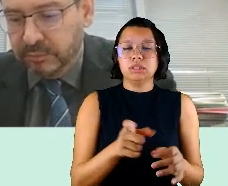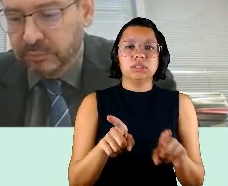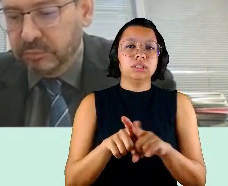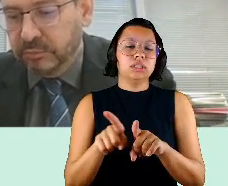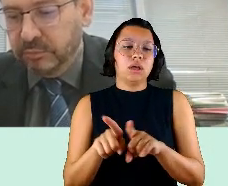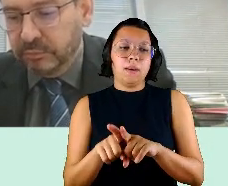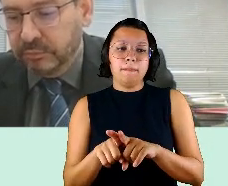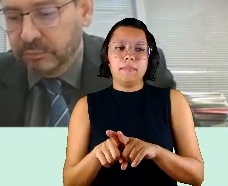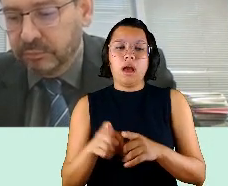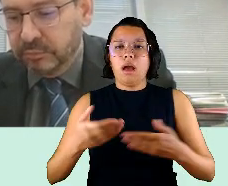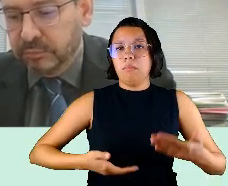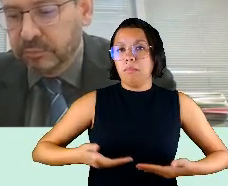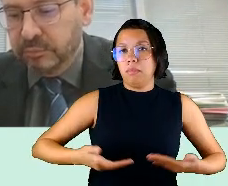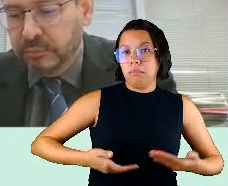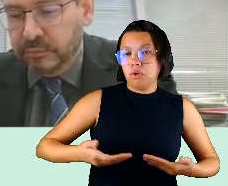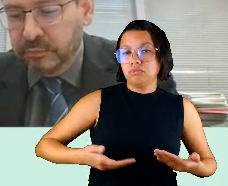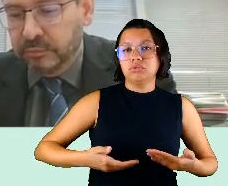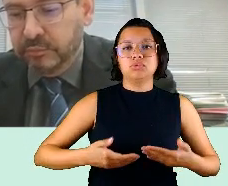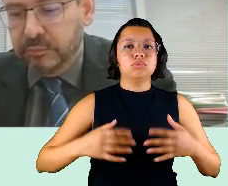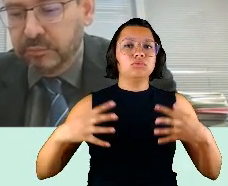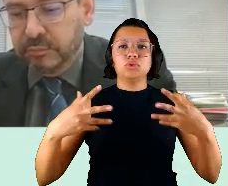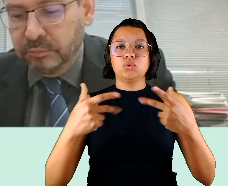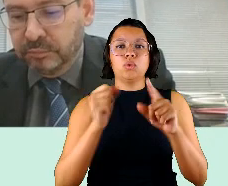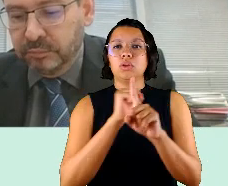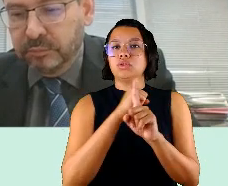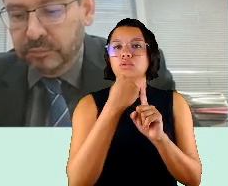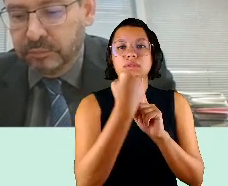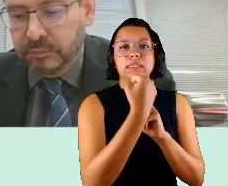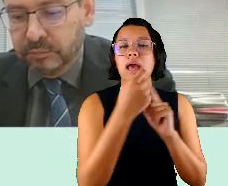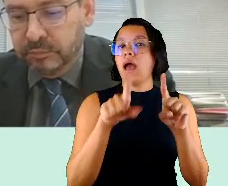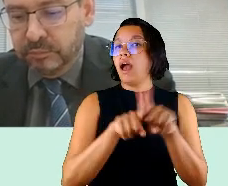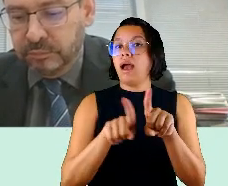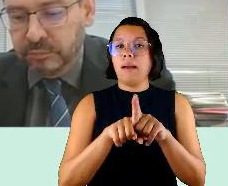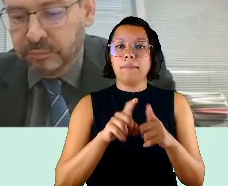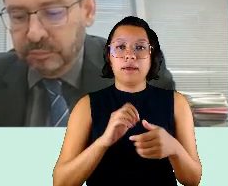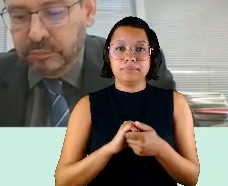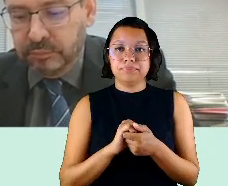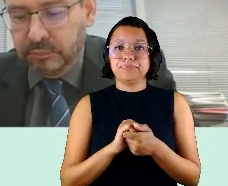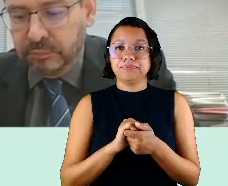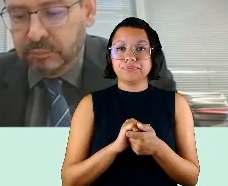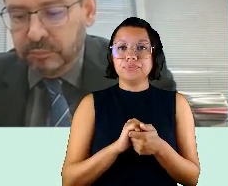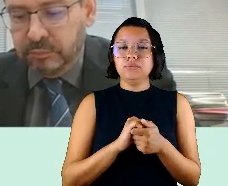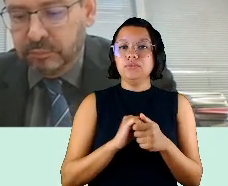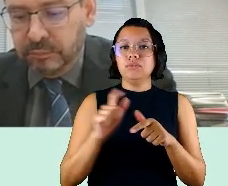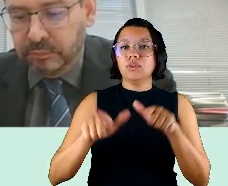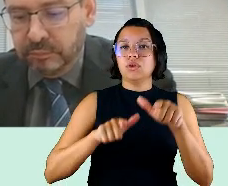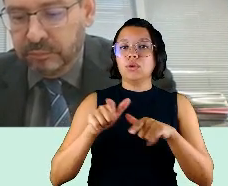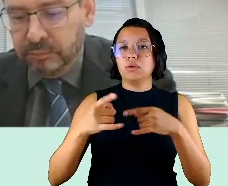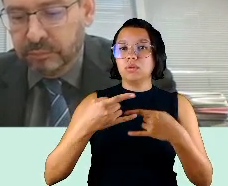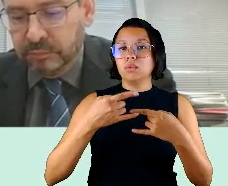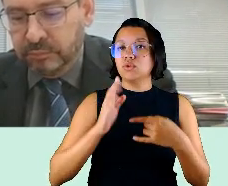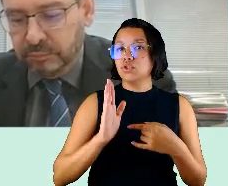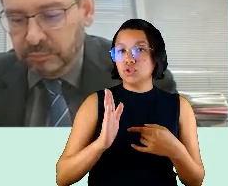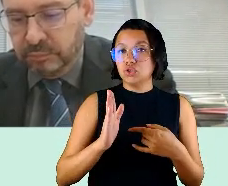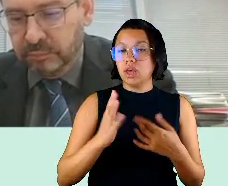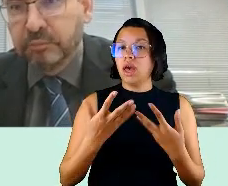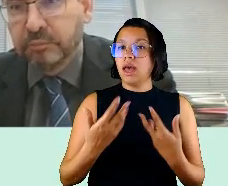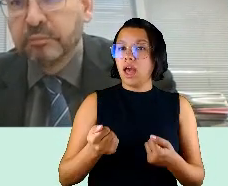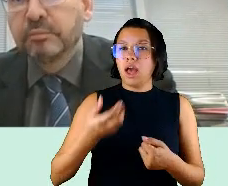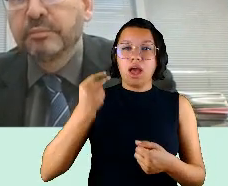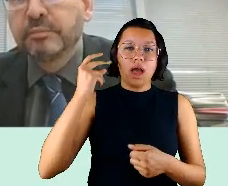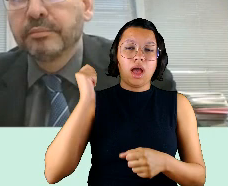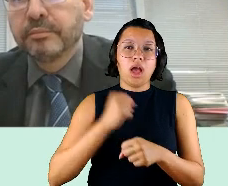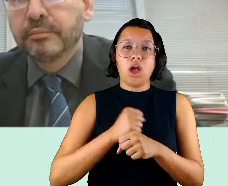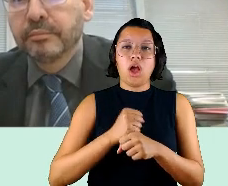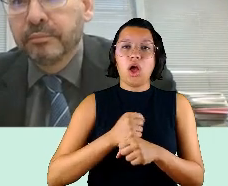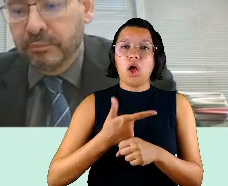magistrado, servidores, e para toda a sociedade também. O teletrabalho já era autorizado desde